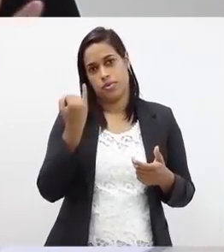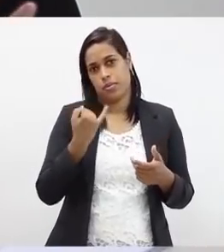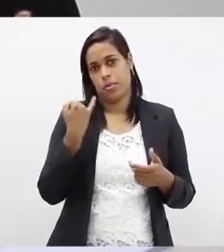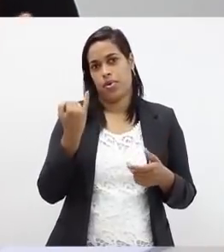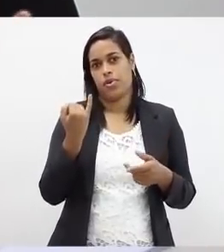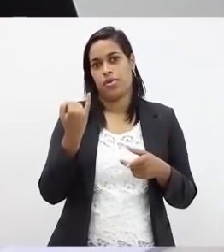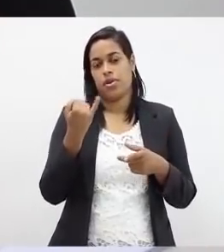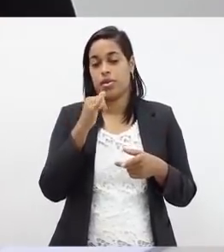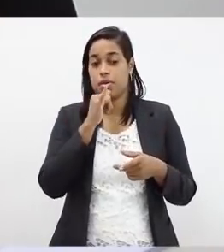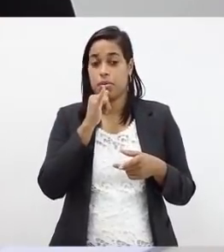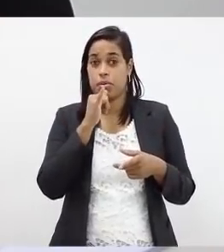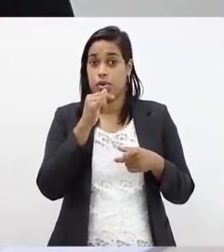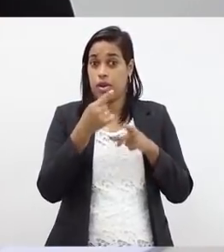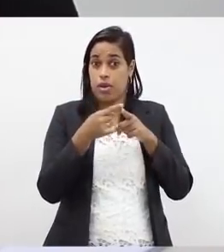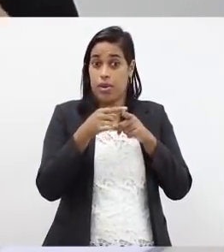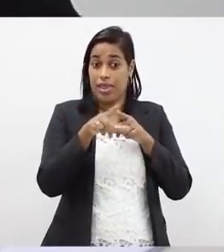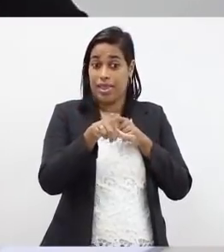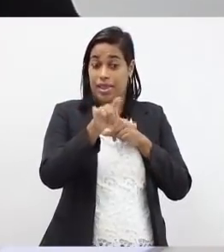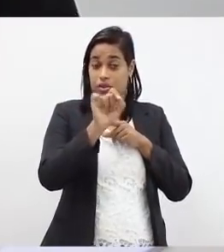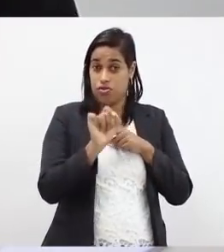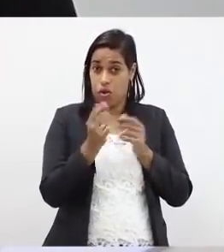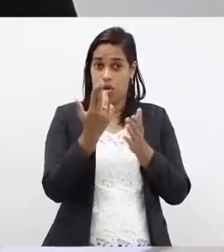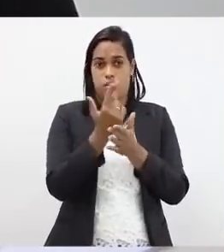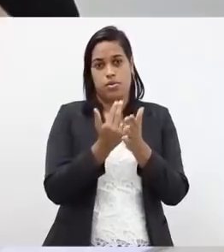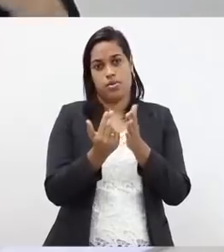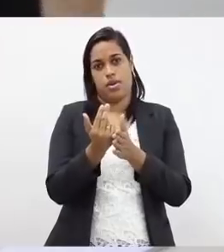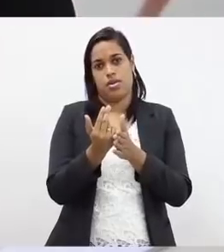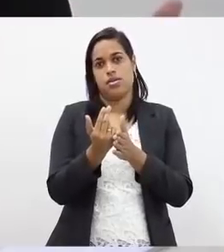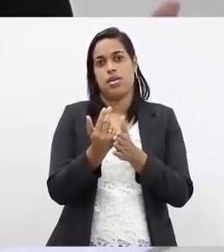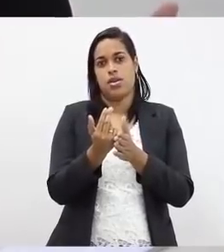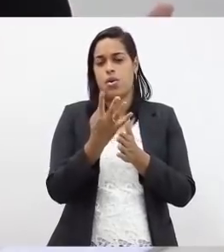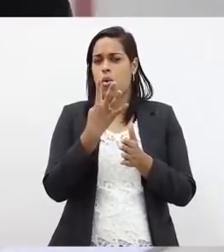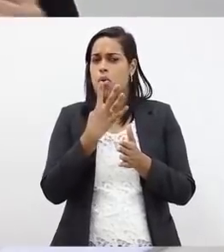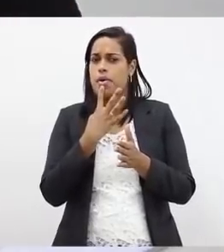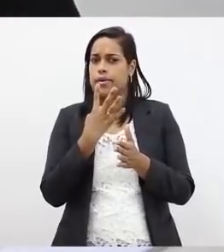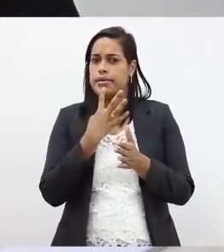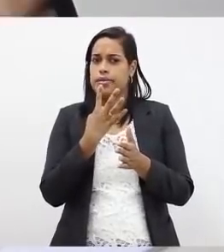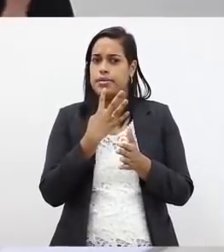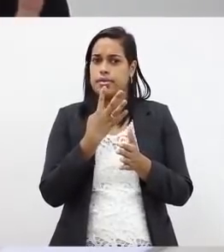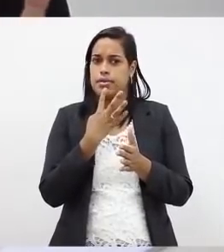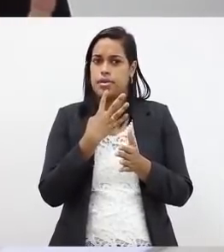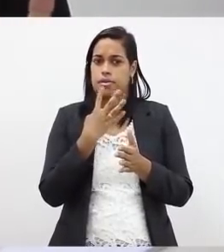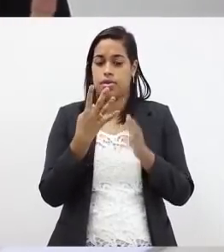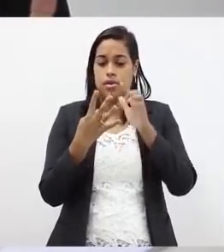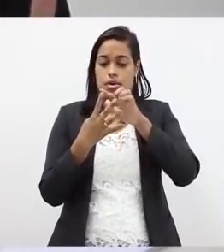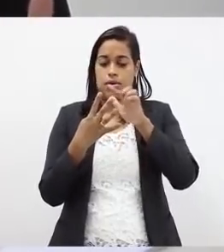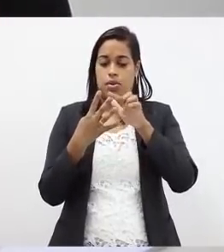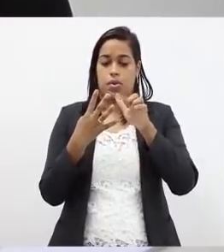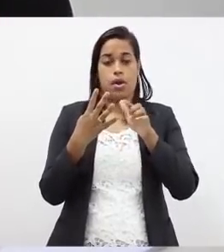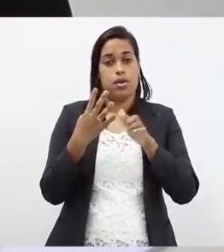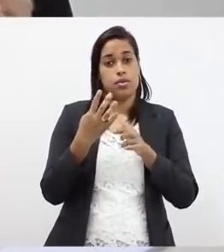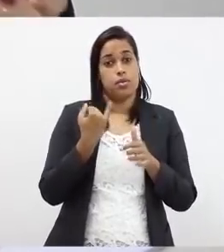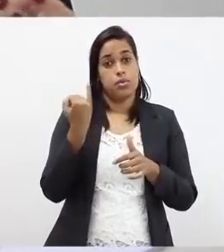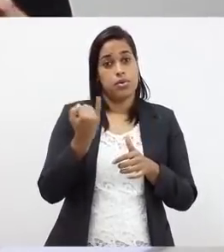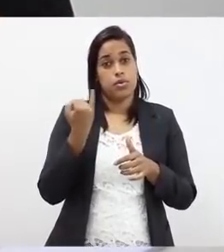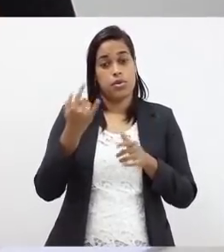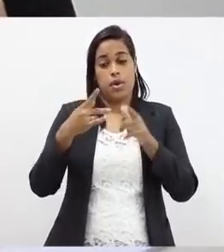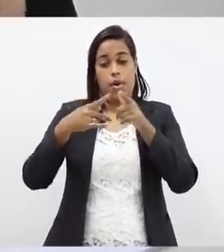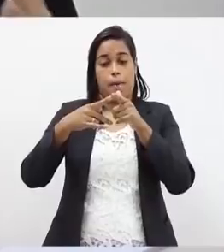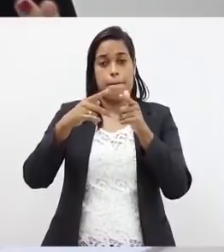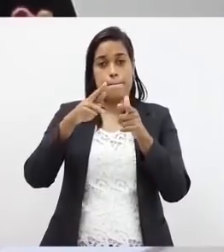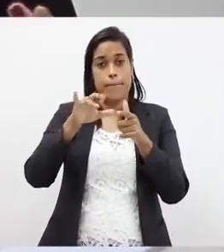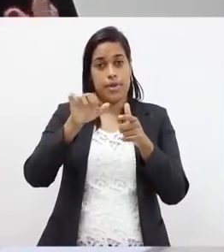no desenho de uma peça. A gente se reportar a uma peça conhecida, que são 4 sólidos básicos: prisma,